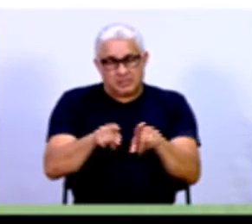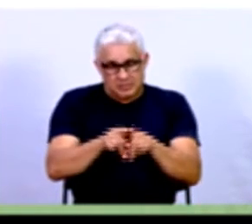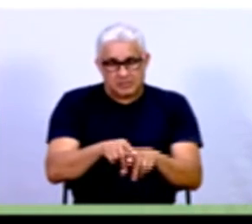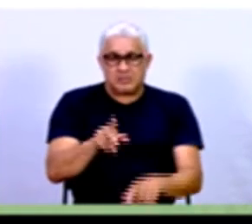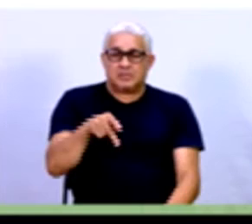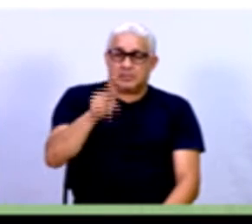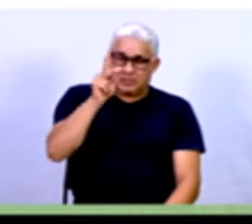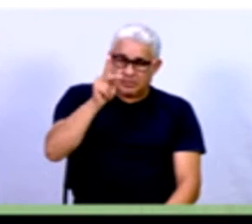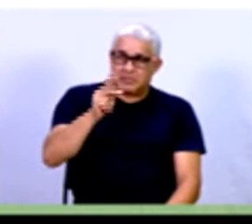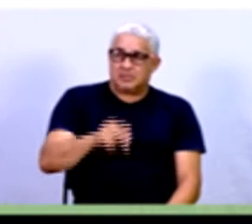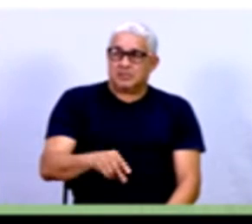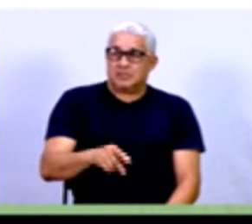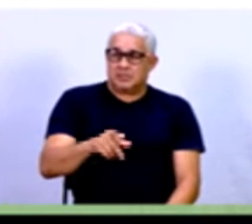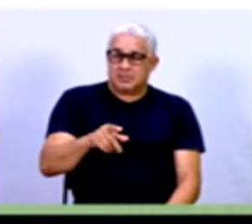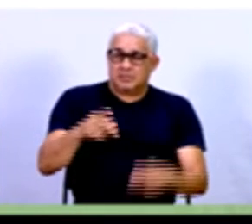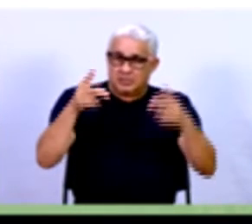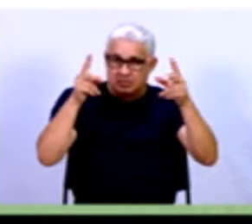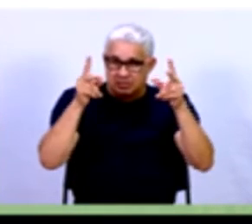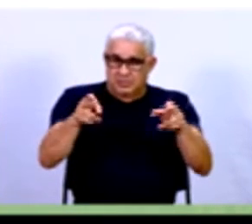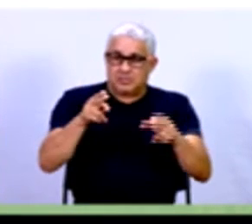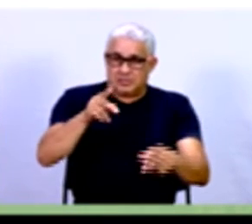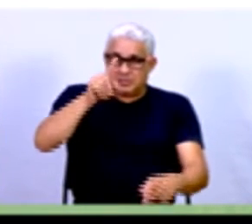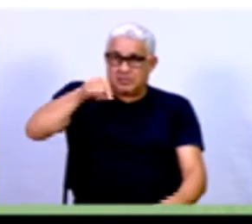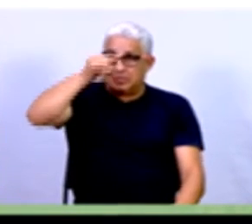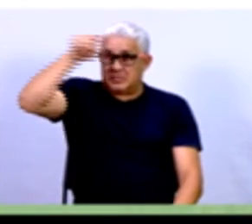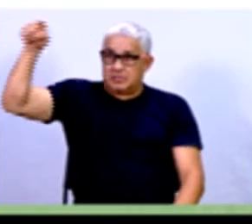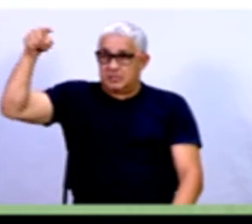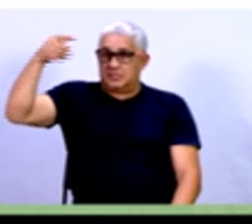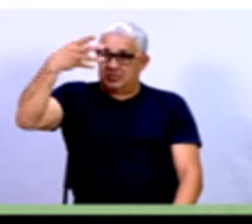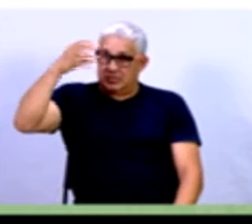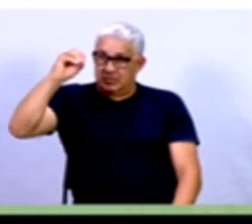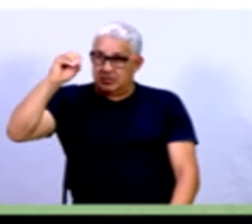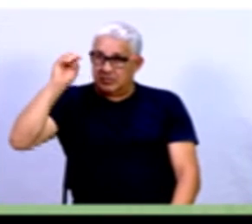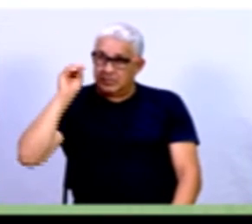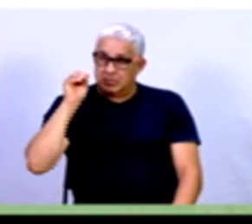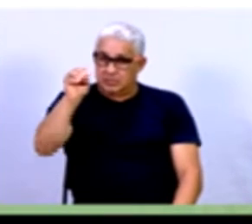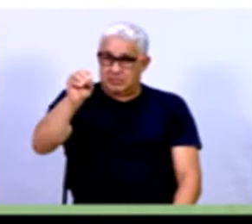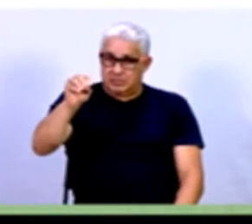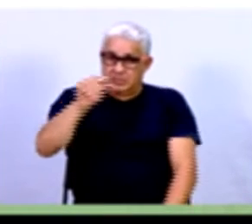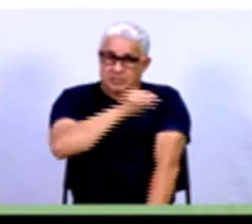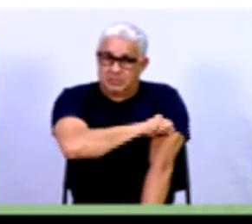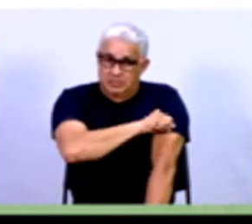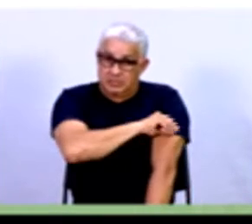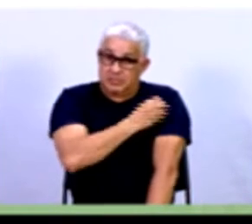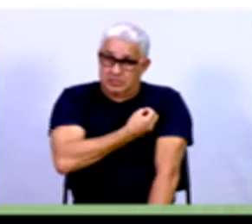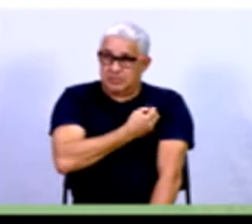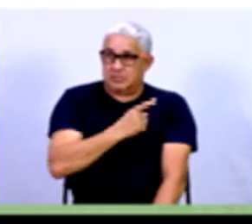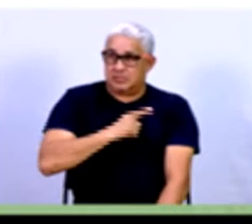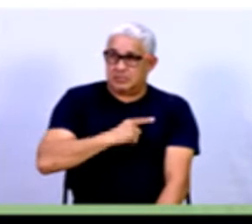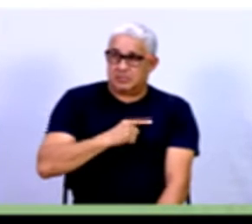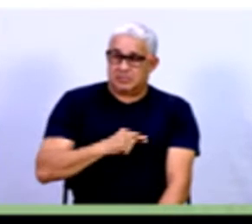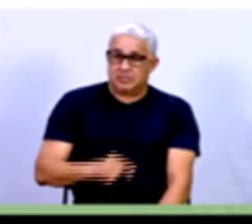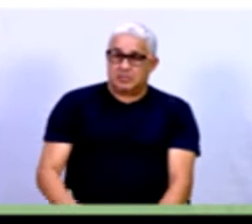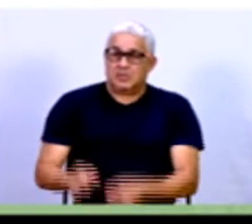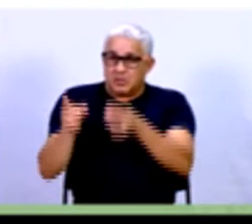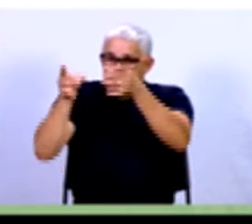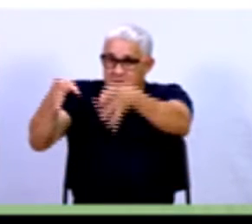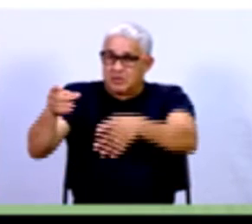quê? A nossa classe é igual à raiz quadrada de 40, porque lá a gente tem nota de 40 alunos. Então, a gente vai ter aqui o resultado